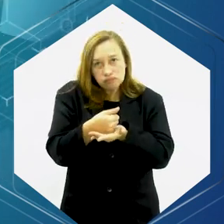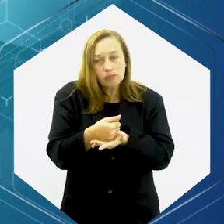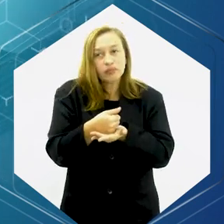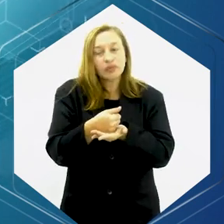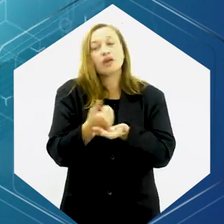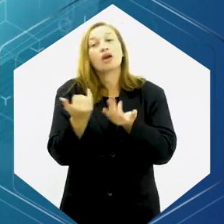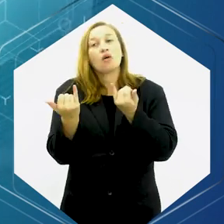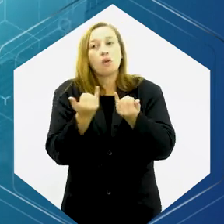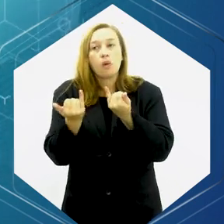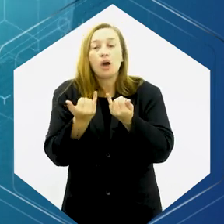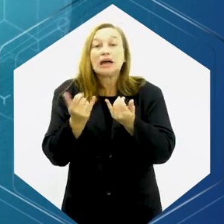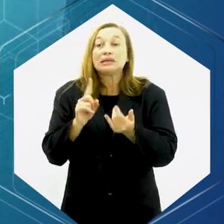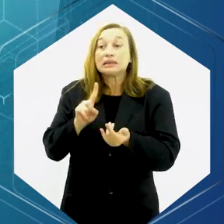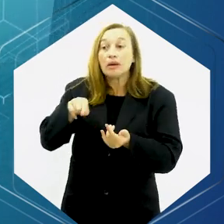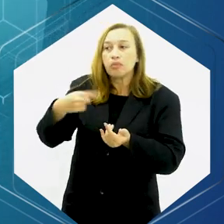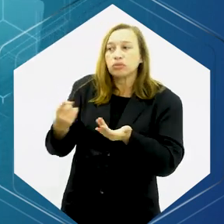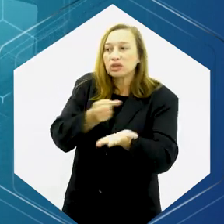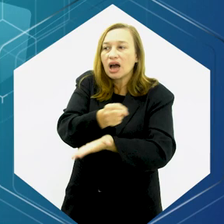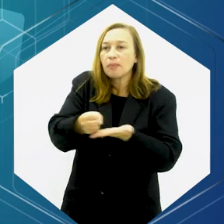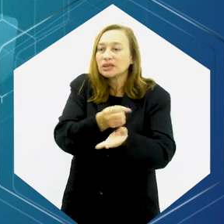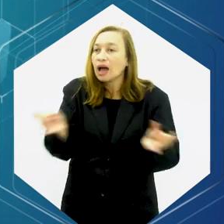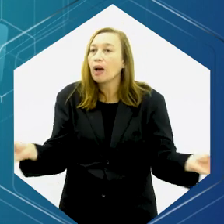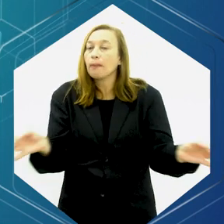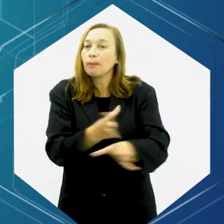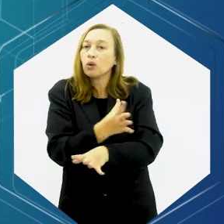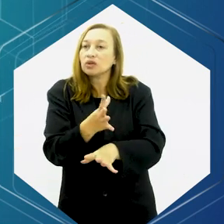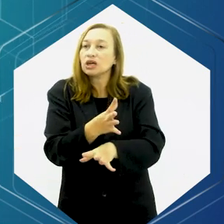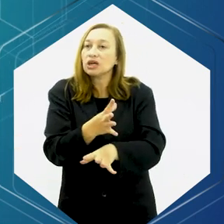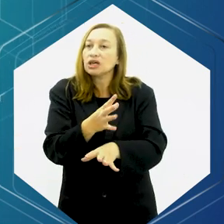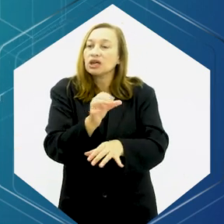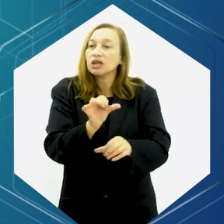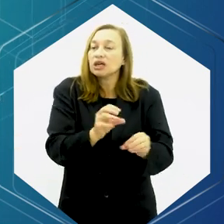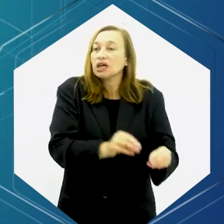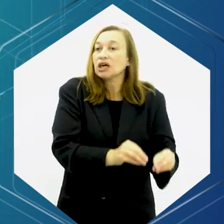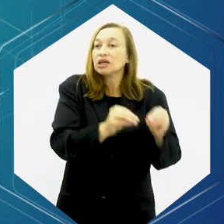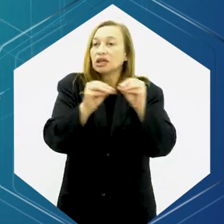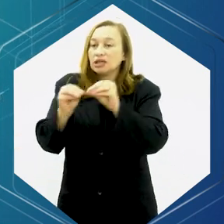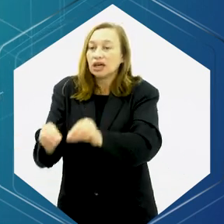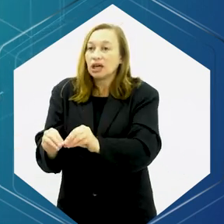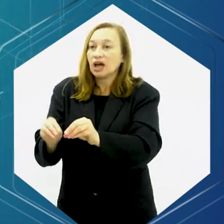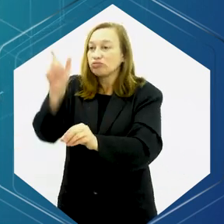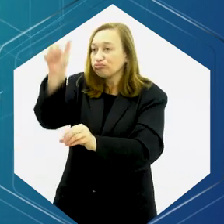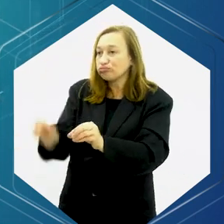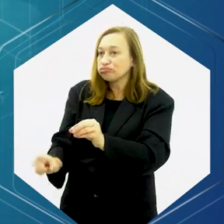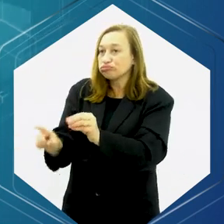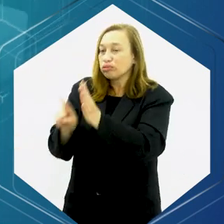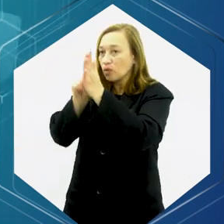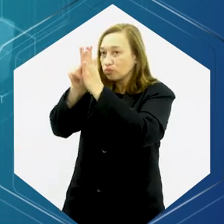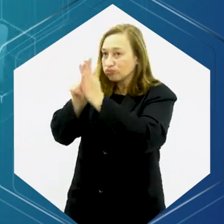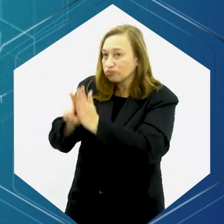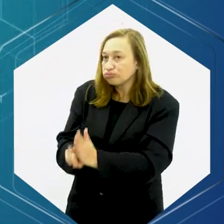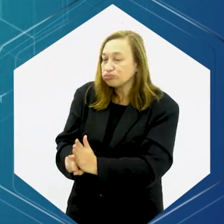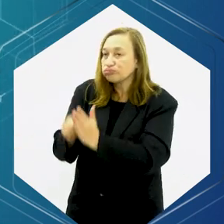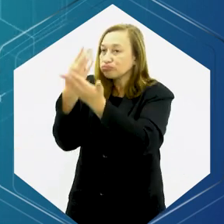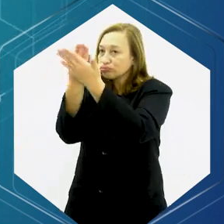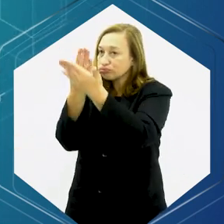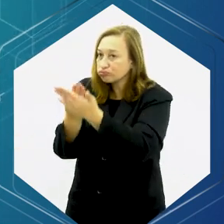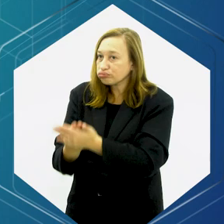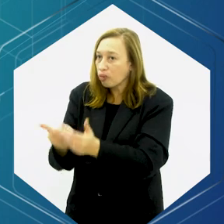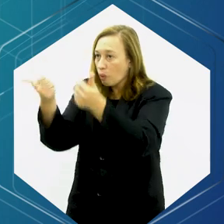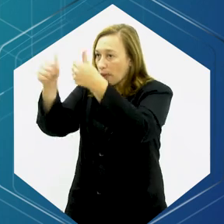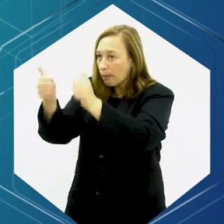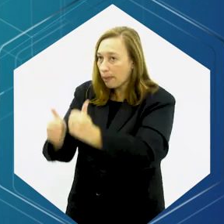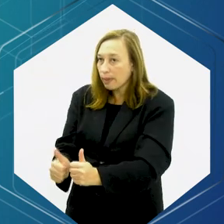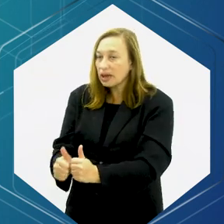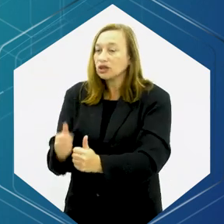informações então depois que essa base ela tá pronta então que ela é transferida pro pesquisador para ele responder aquela questão de